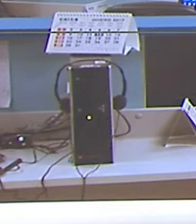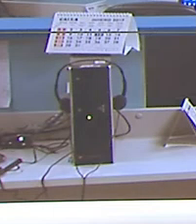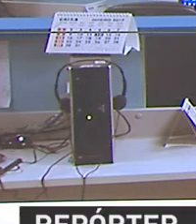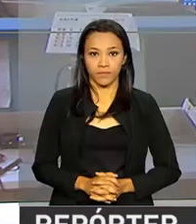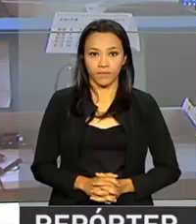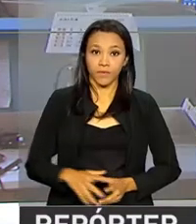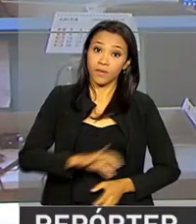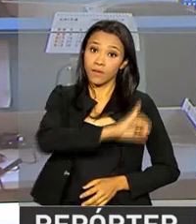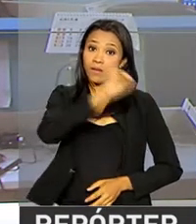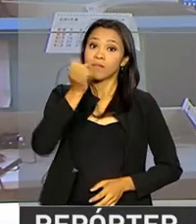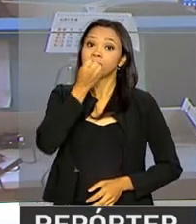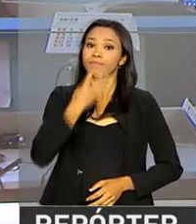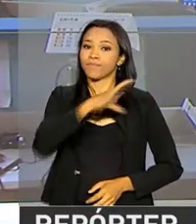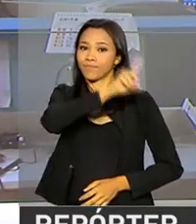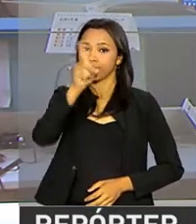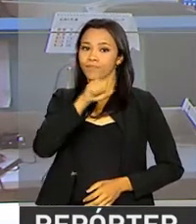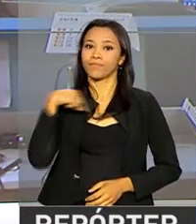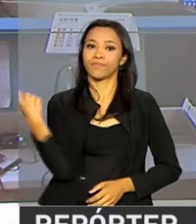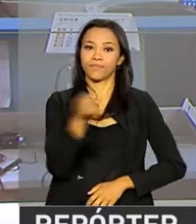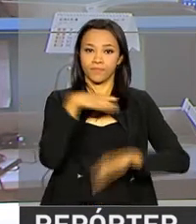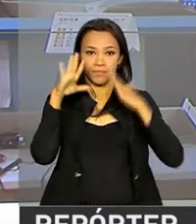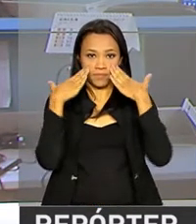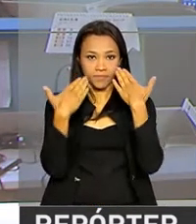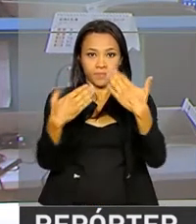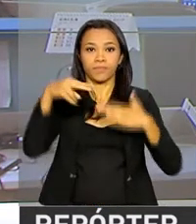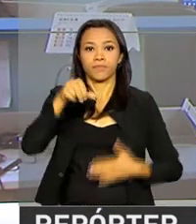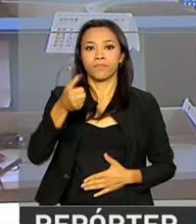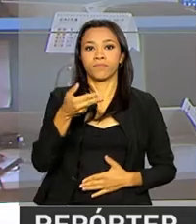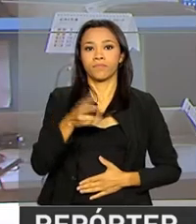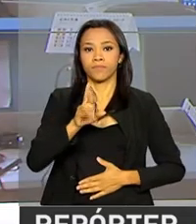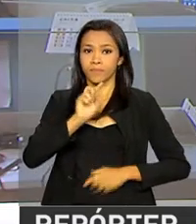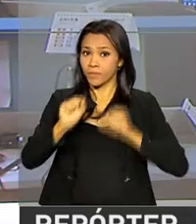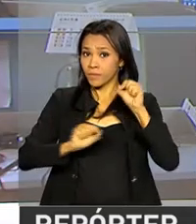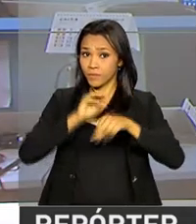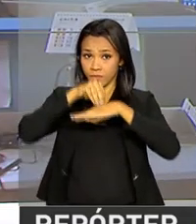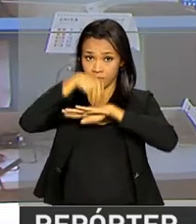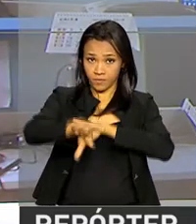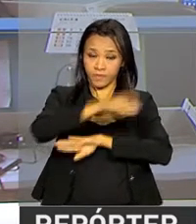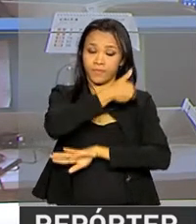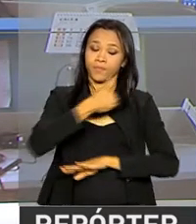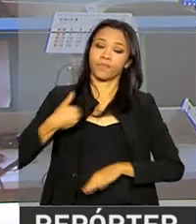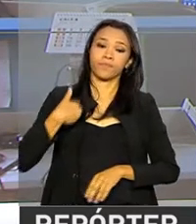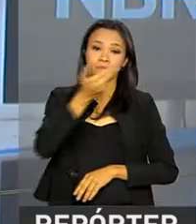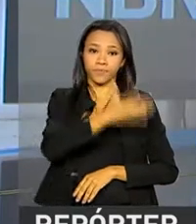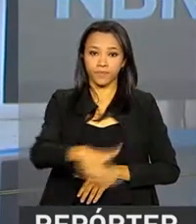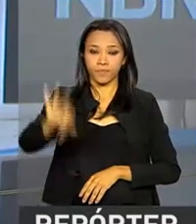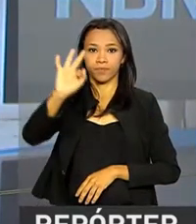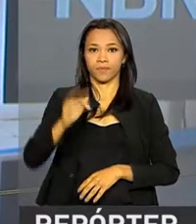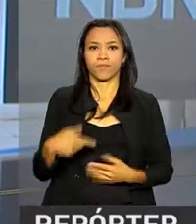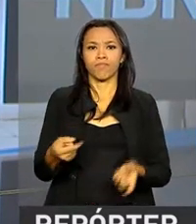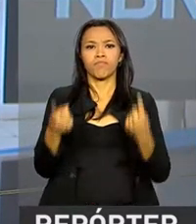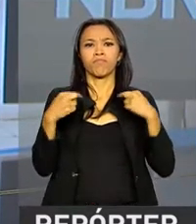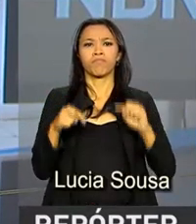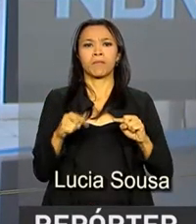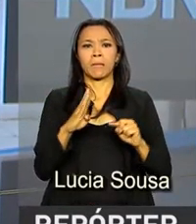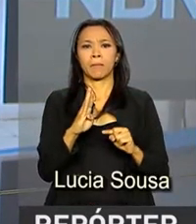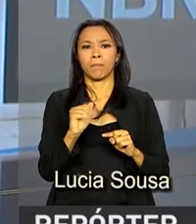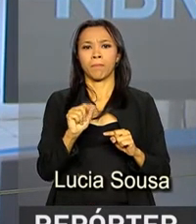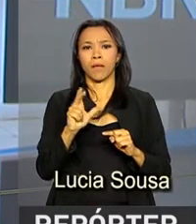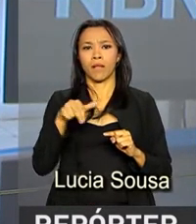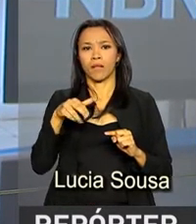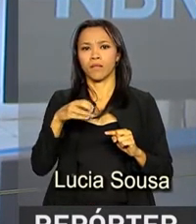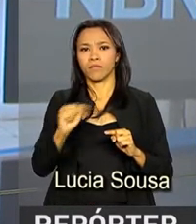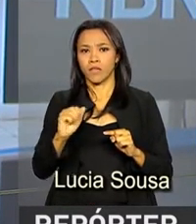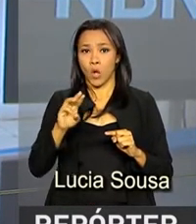olá bom dia estamos de volta com um repórter e nbr notícias do governo federal a balança comercial brasileira teve